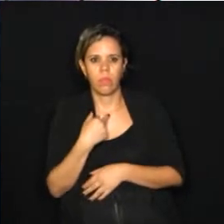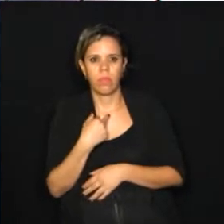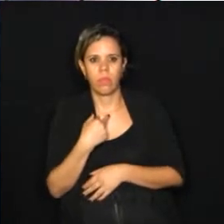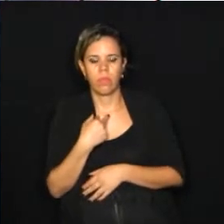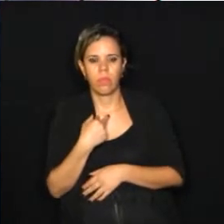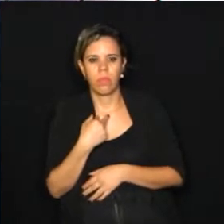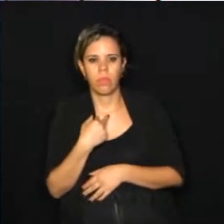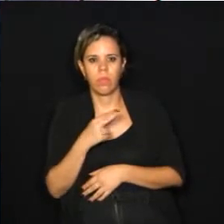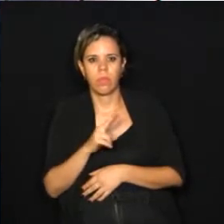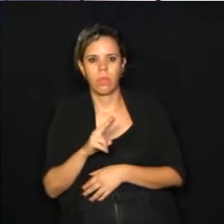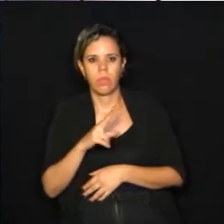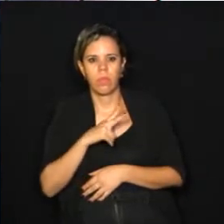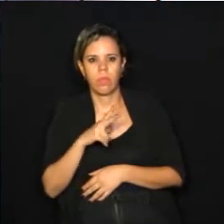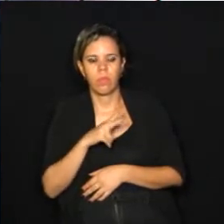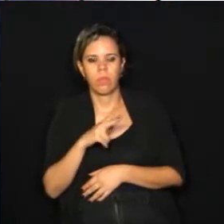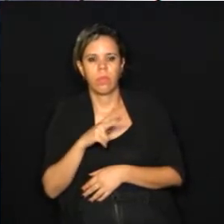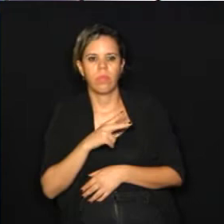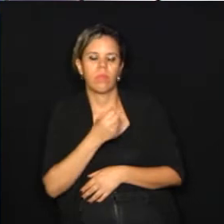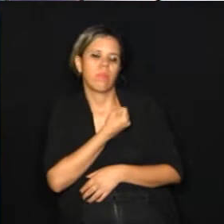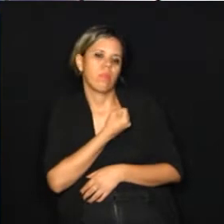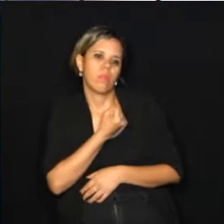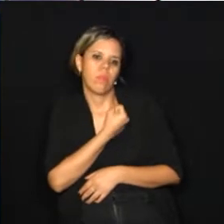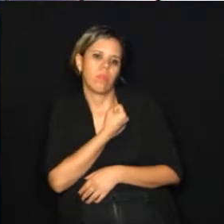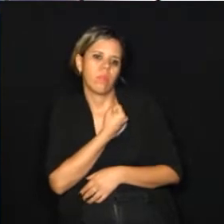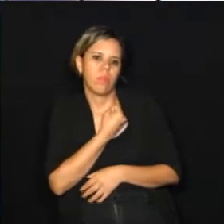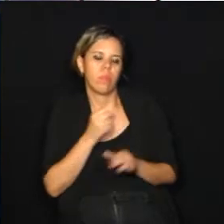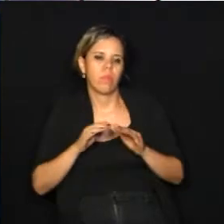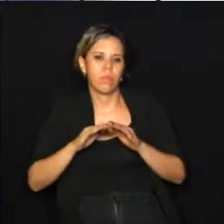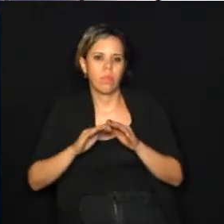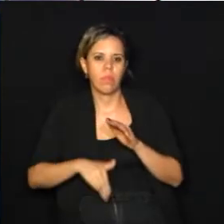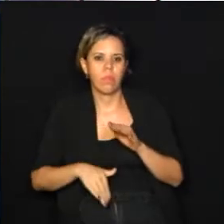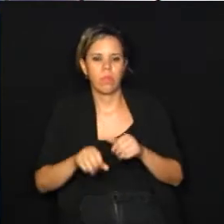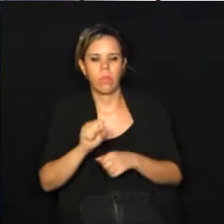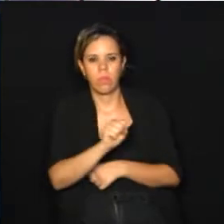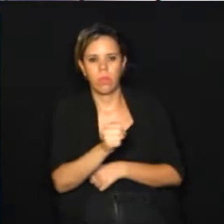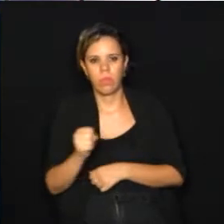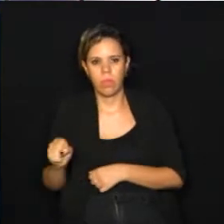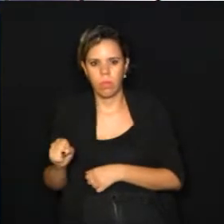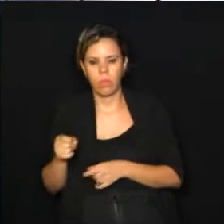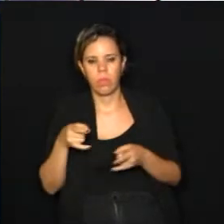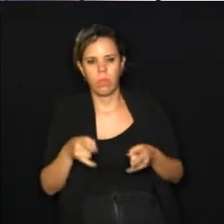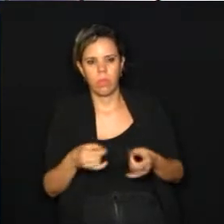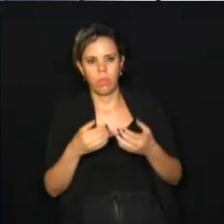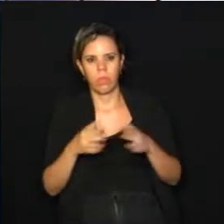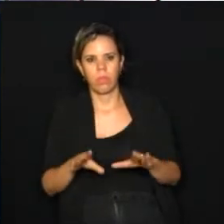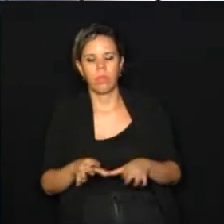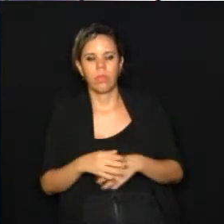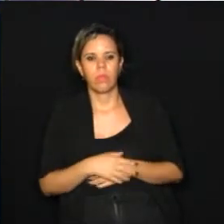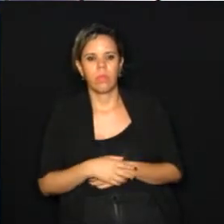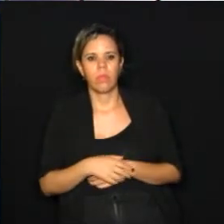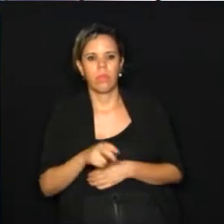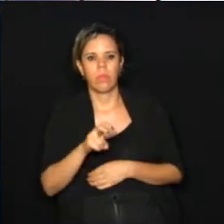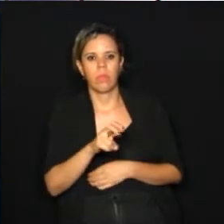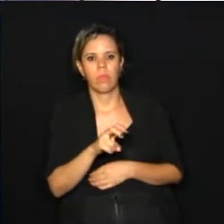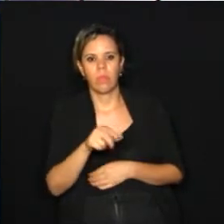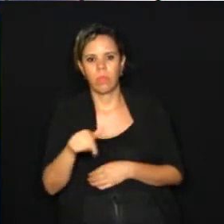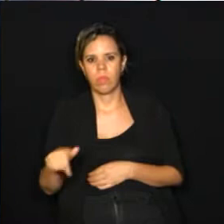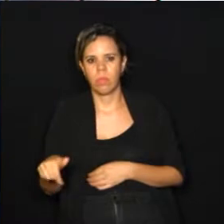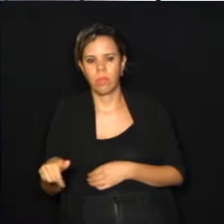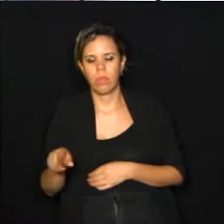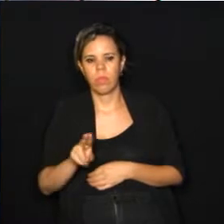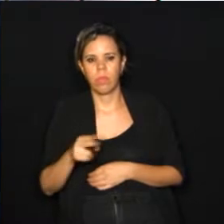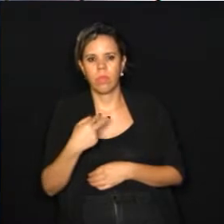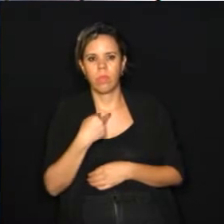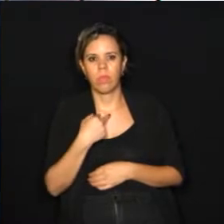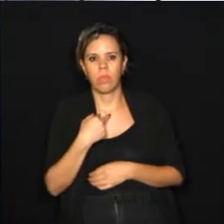aí, no particular, que esse número está um pouco mais abaixo. 88 leitos disponíveis e 57